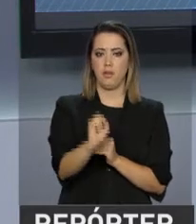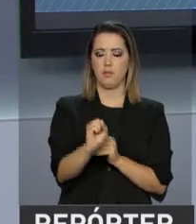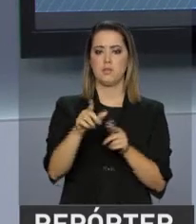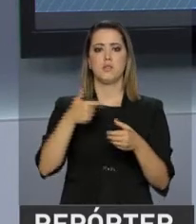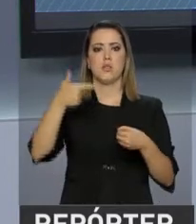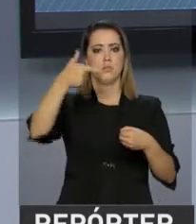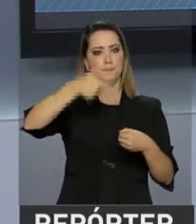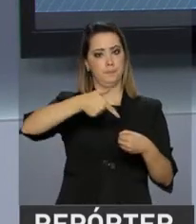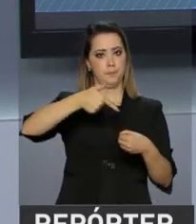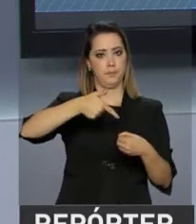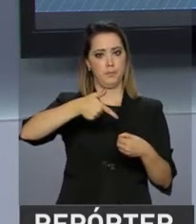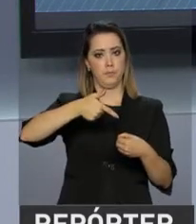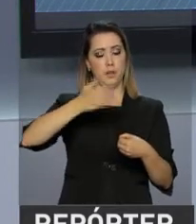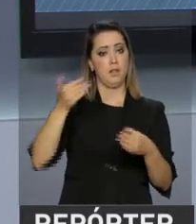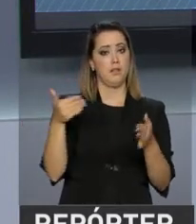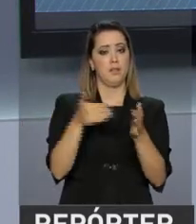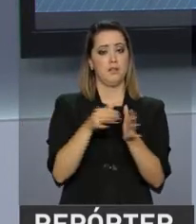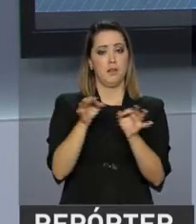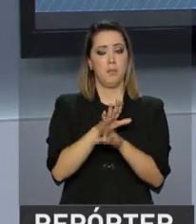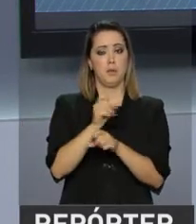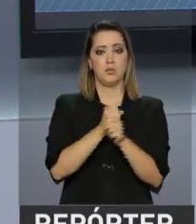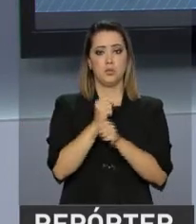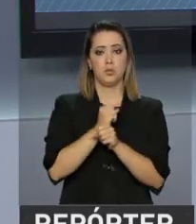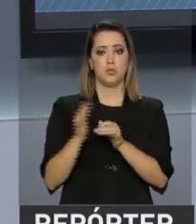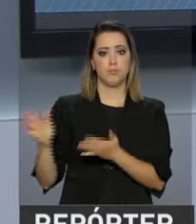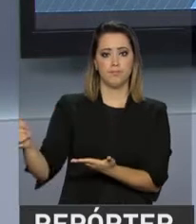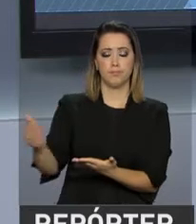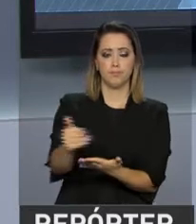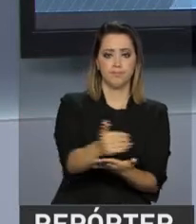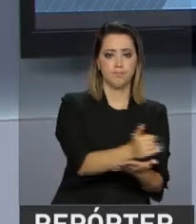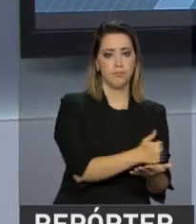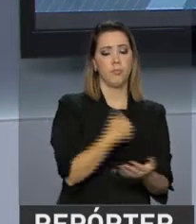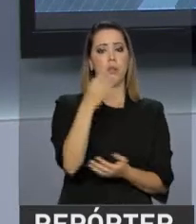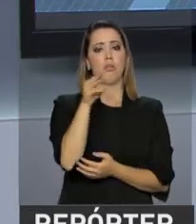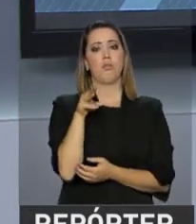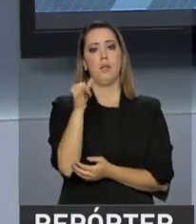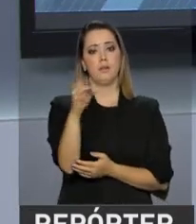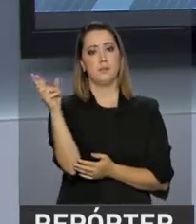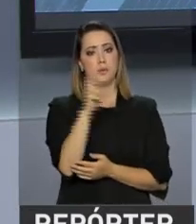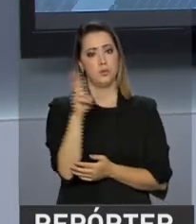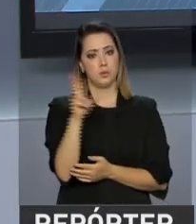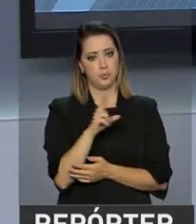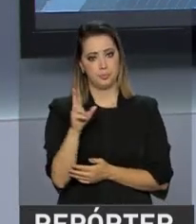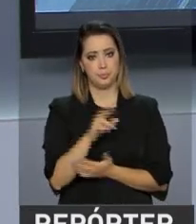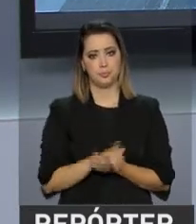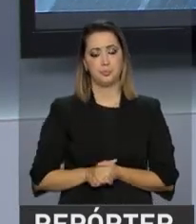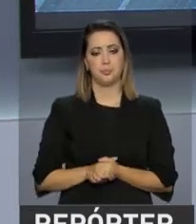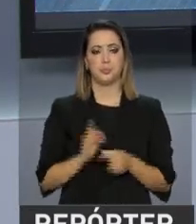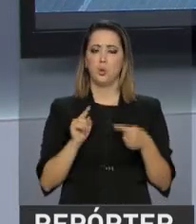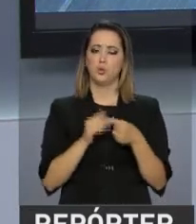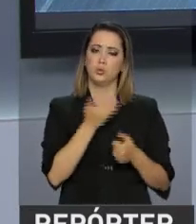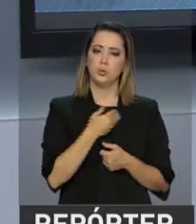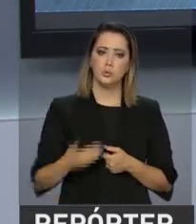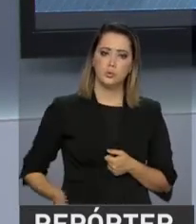etanol a medida vai gerar até o fim deste ano uma receita adicional de 10 bilhões e 400 milhões de reais